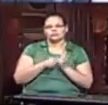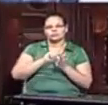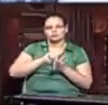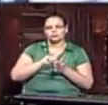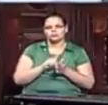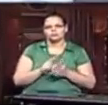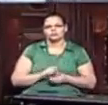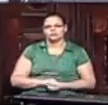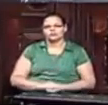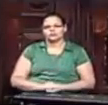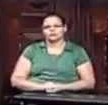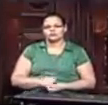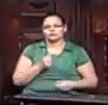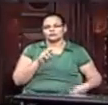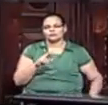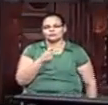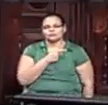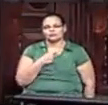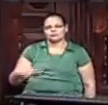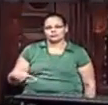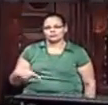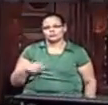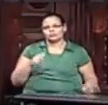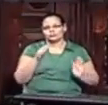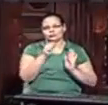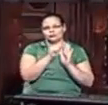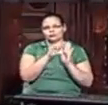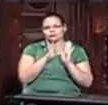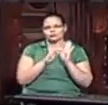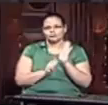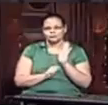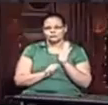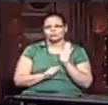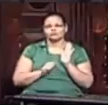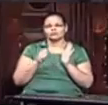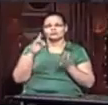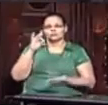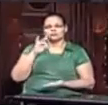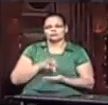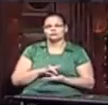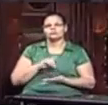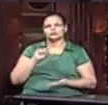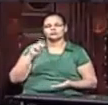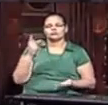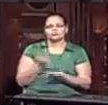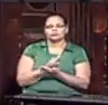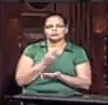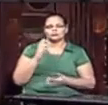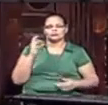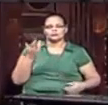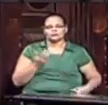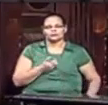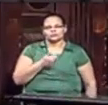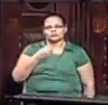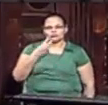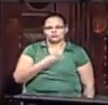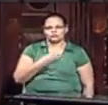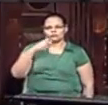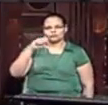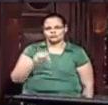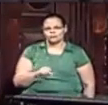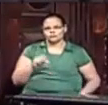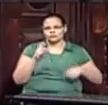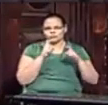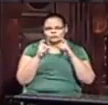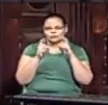anterior. Senhor presidente, a ata reflete com exatidão o ocorrido na 39ª